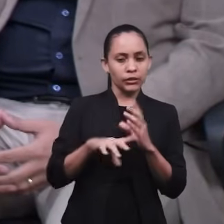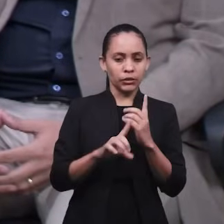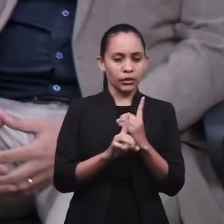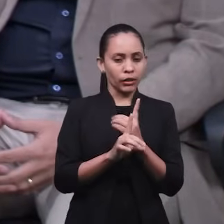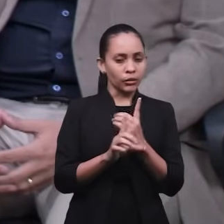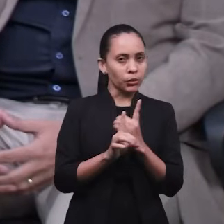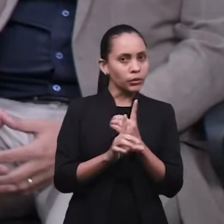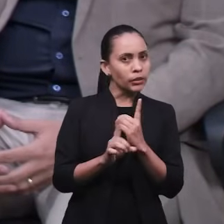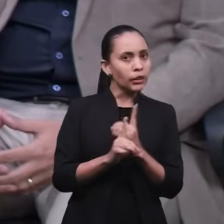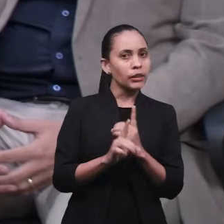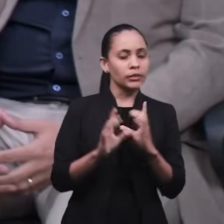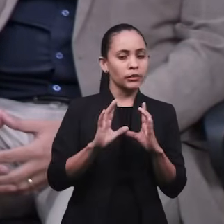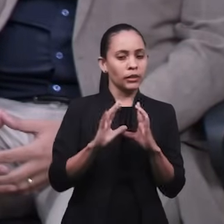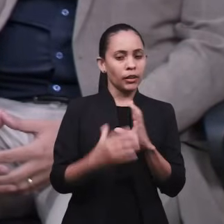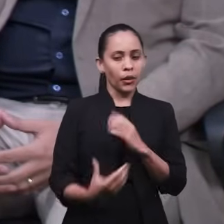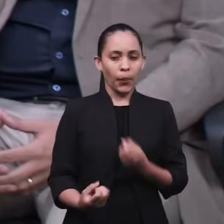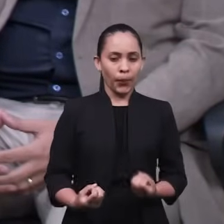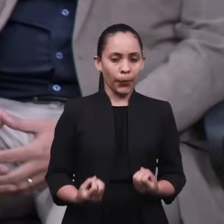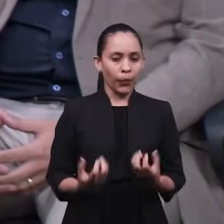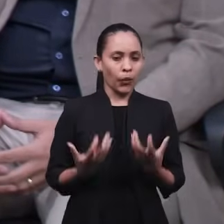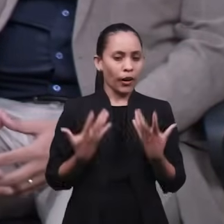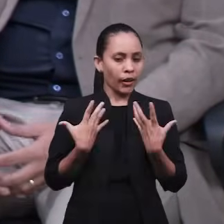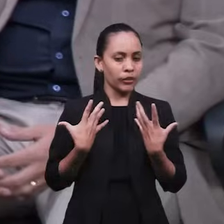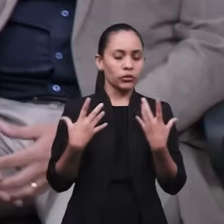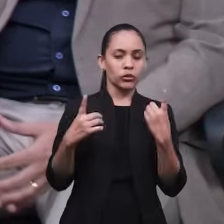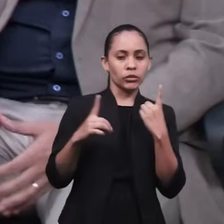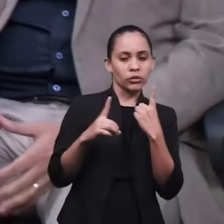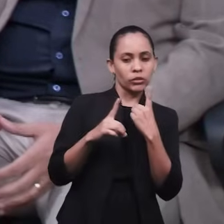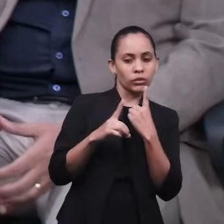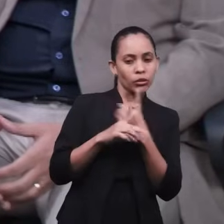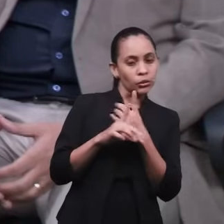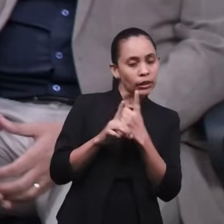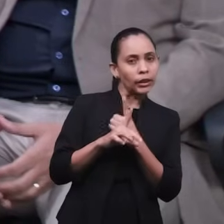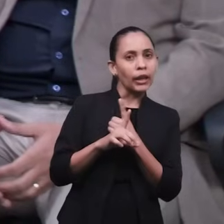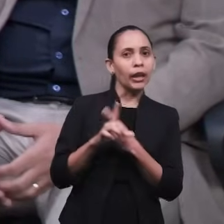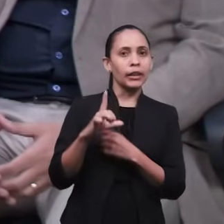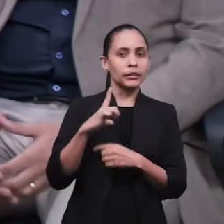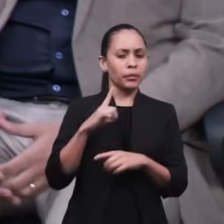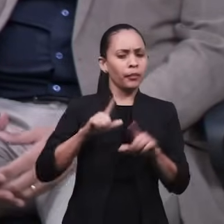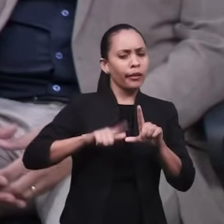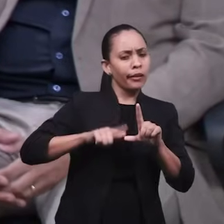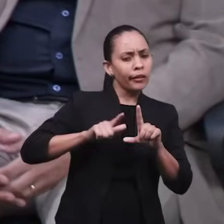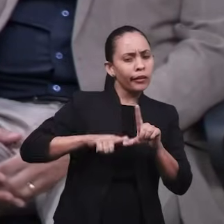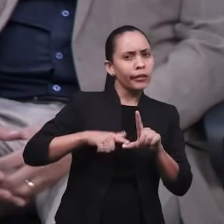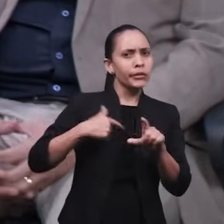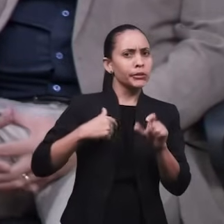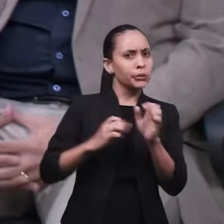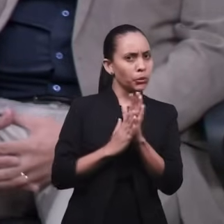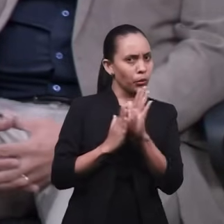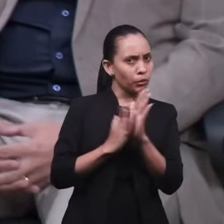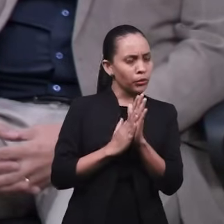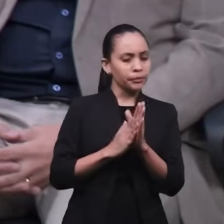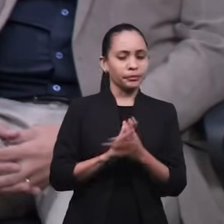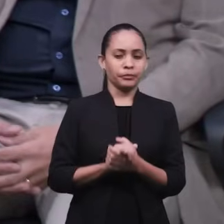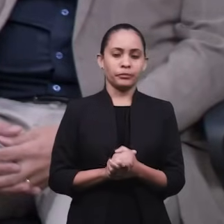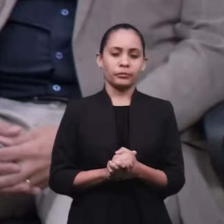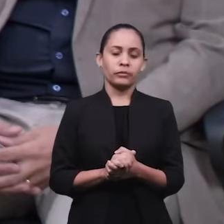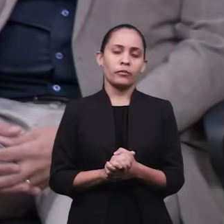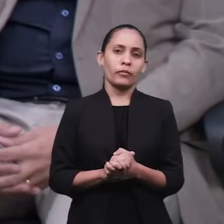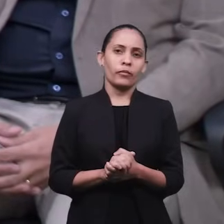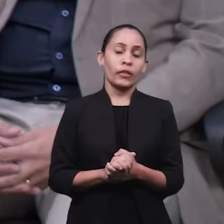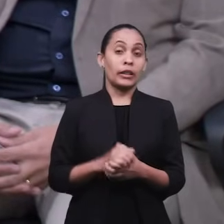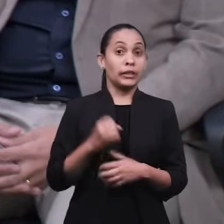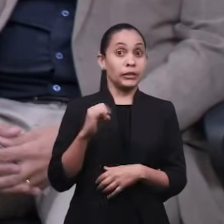da doutrina, dos aspectos poéticos, doutrinário, a questão da letra do louvor.